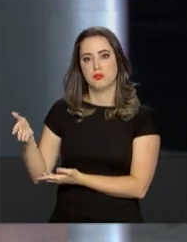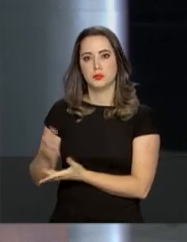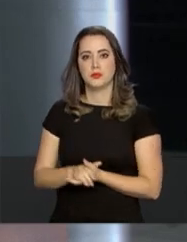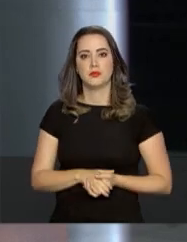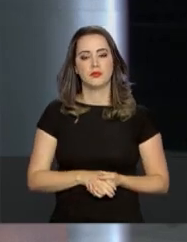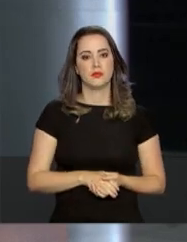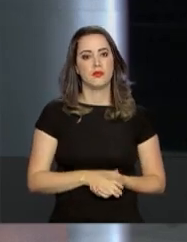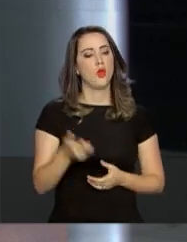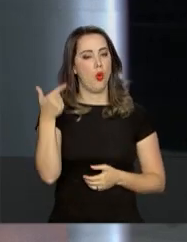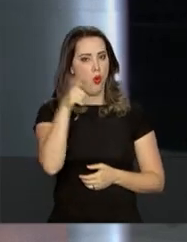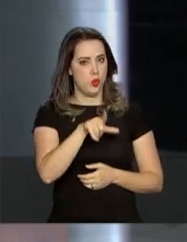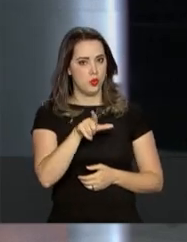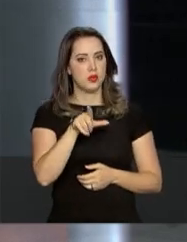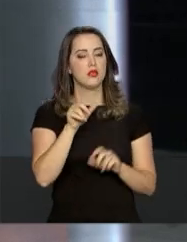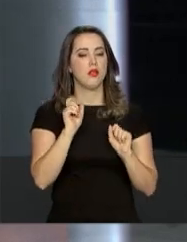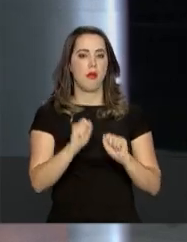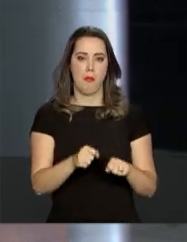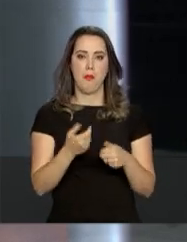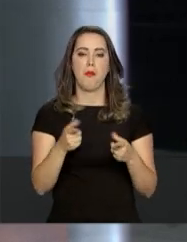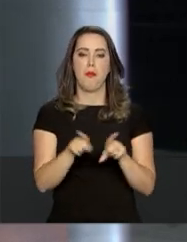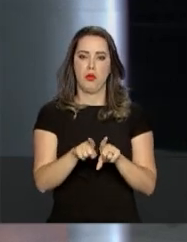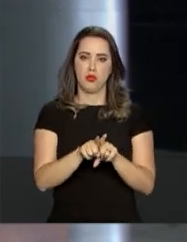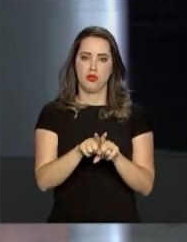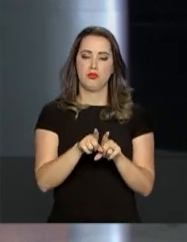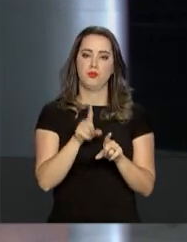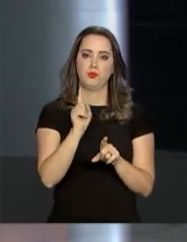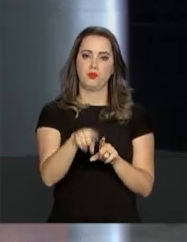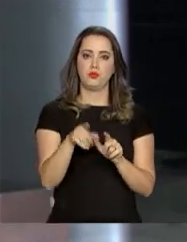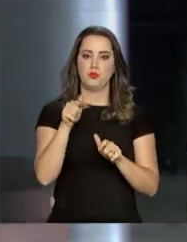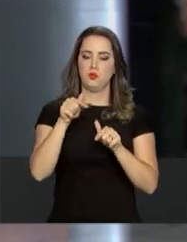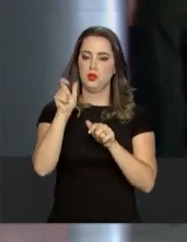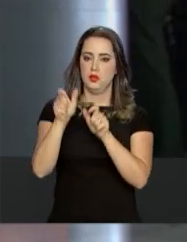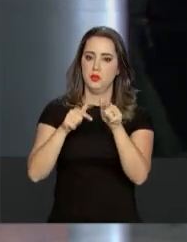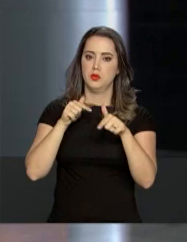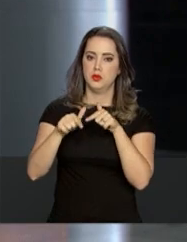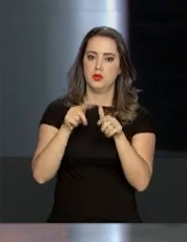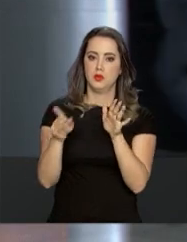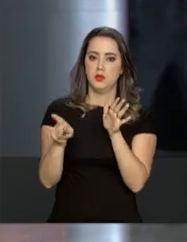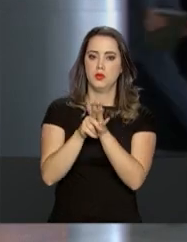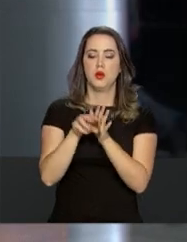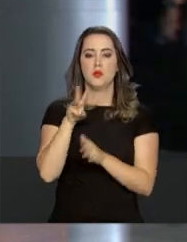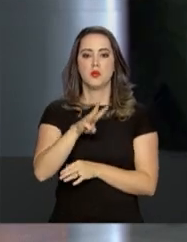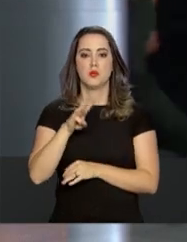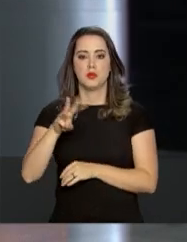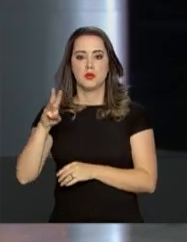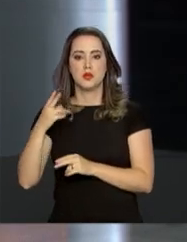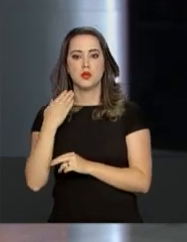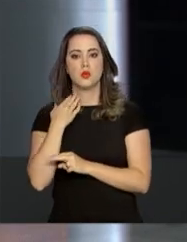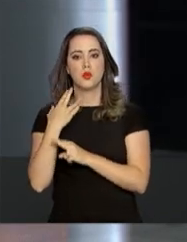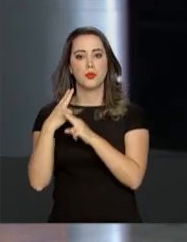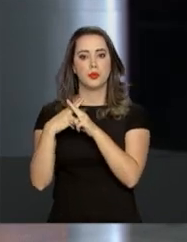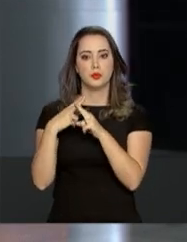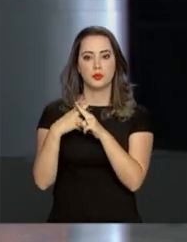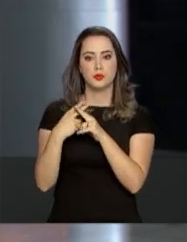outra opção de atendimento aos trabalhadores é o próprio site da caixa